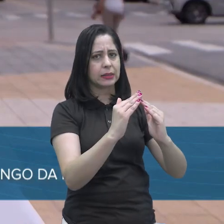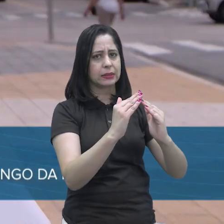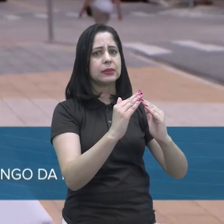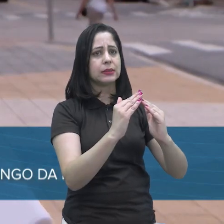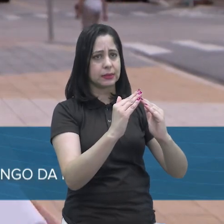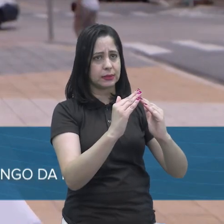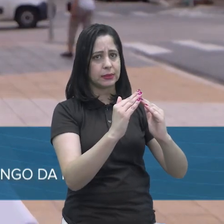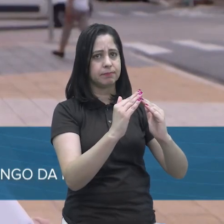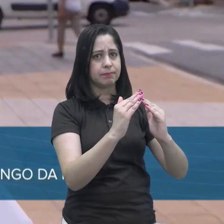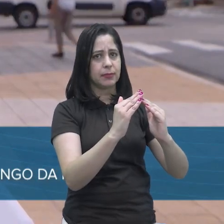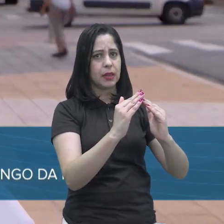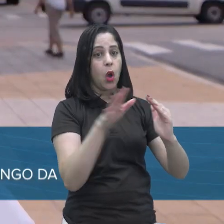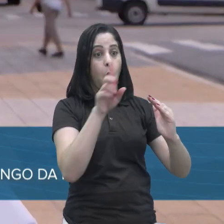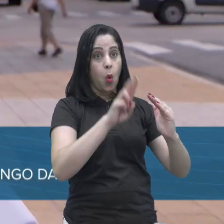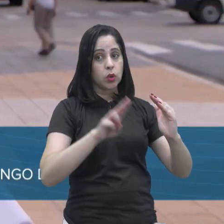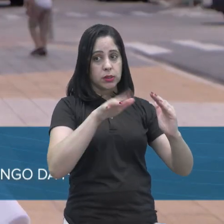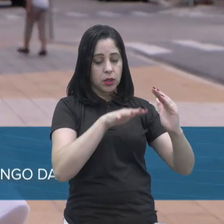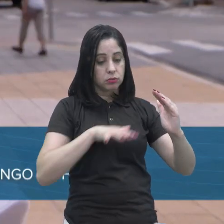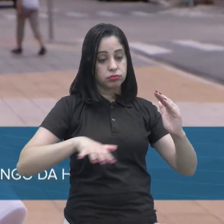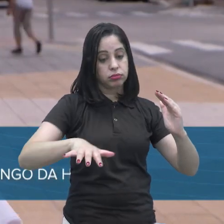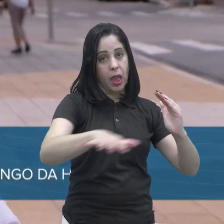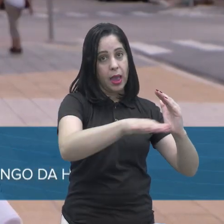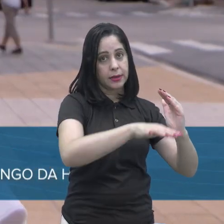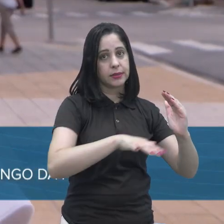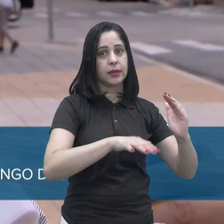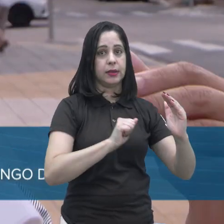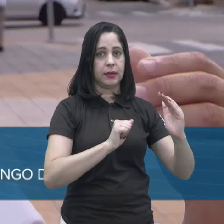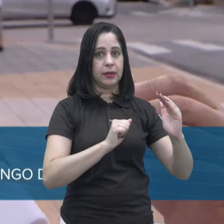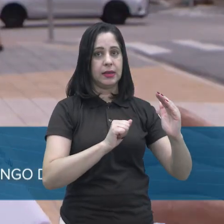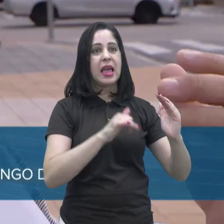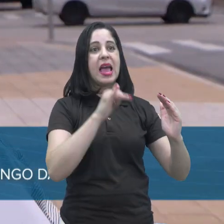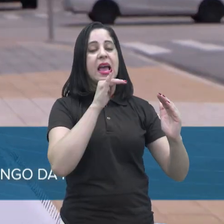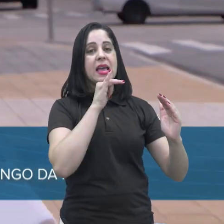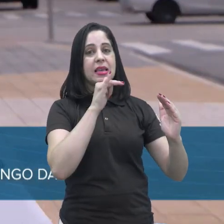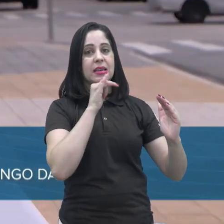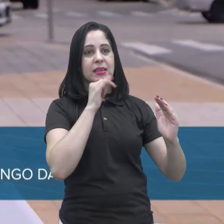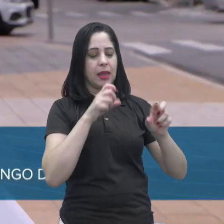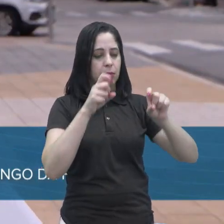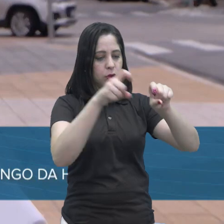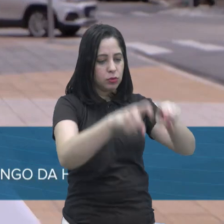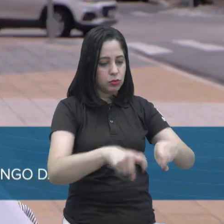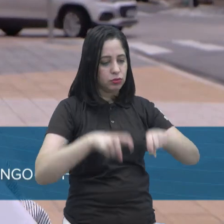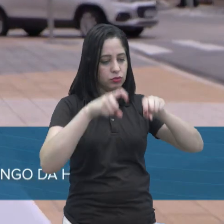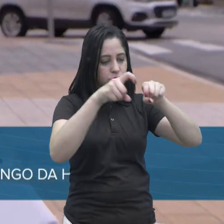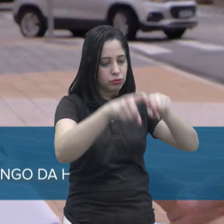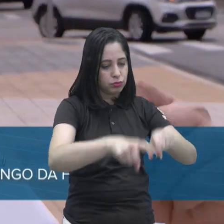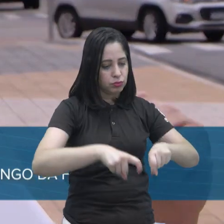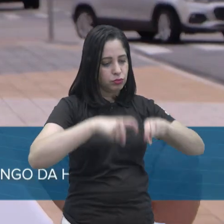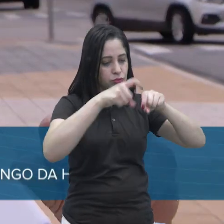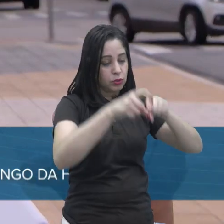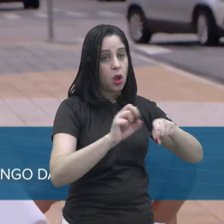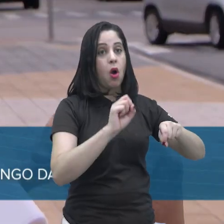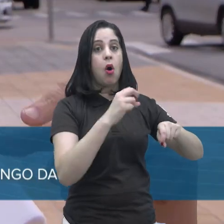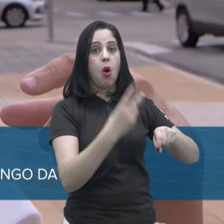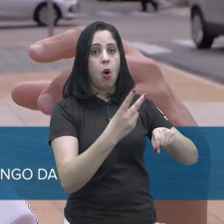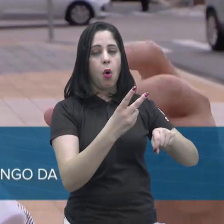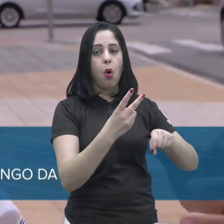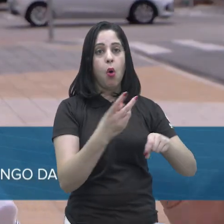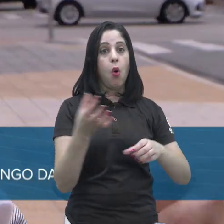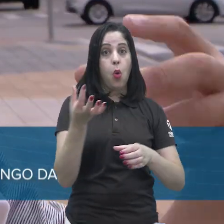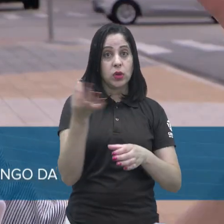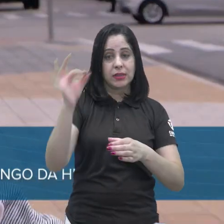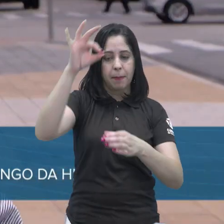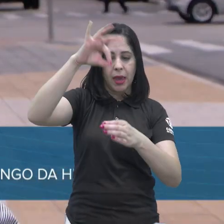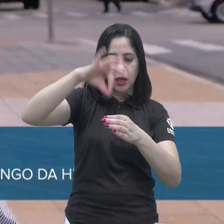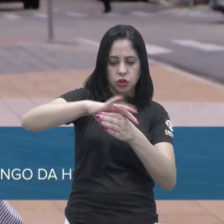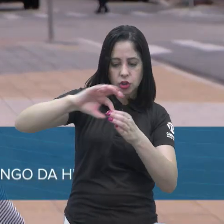de um trabalho usando aquele território. Tem a questão técnica de arar a terra ou de preparar